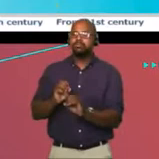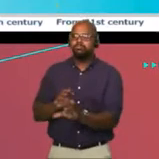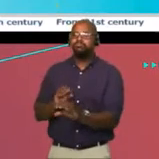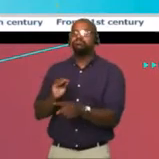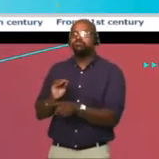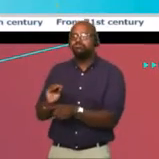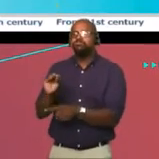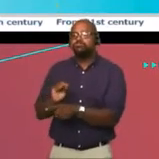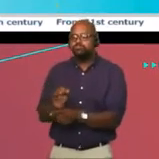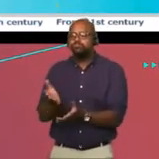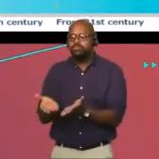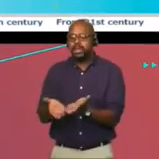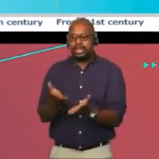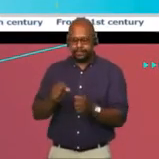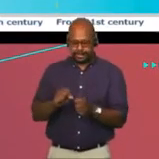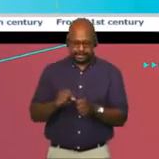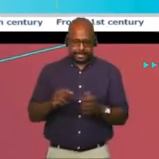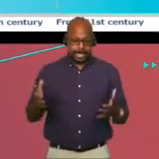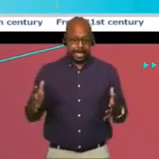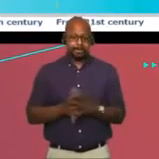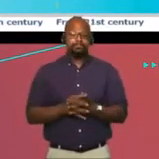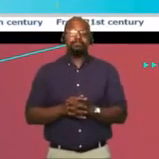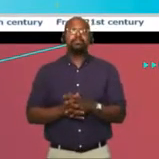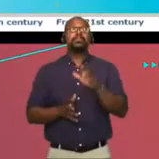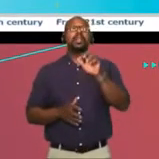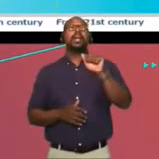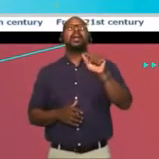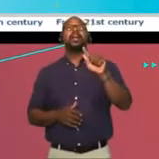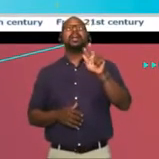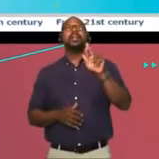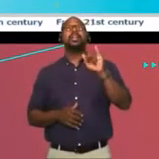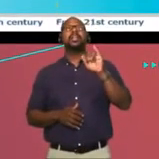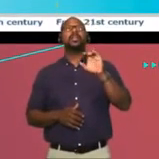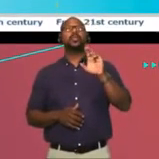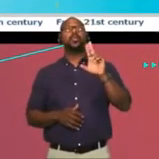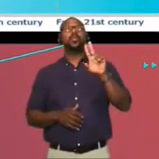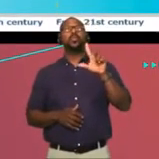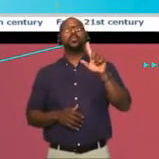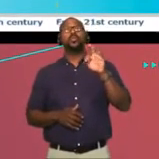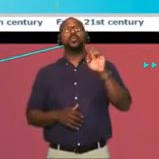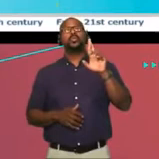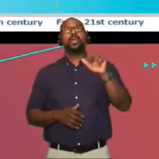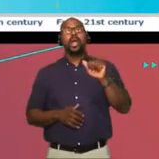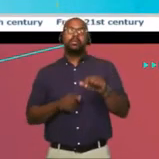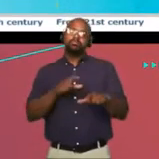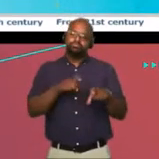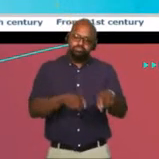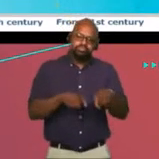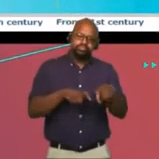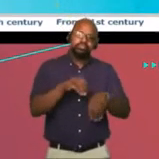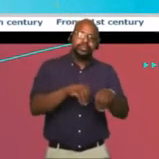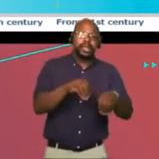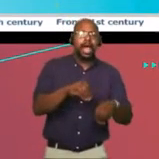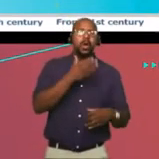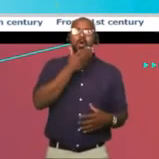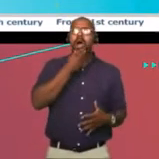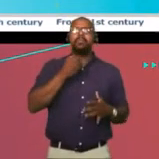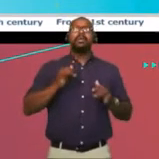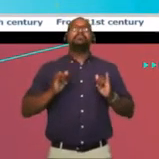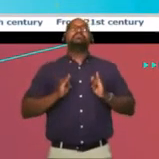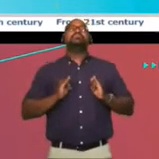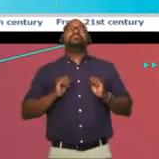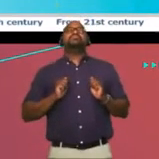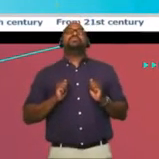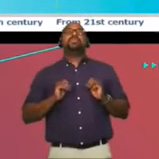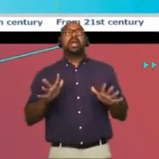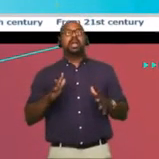a a agricultura daí aí um homem se sedentarismo o homem sedentarismo aí